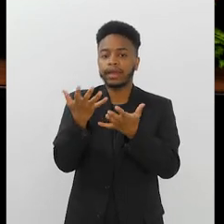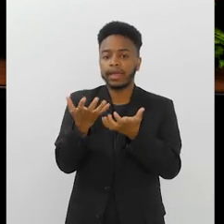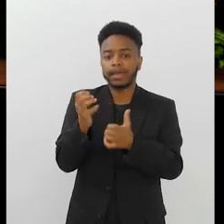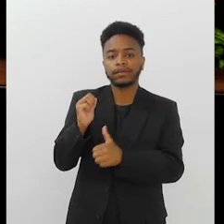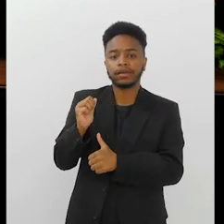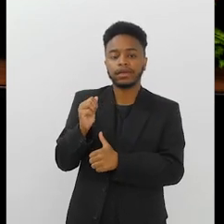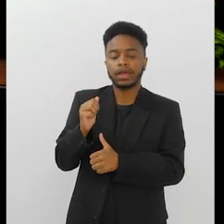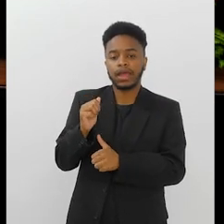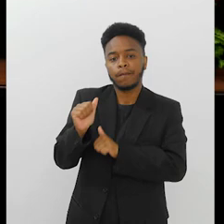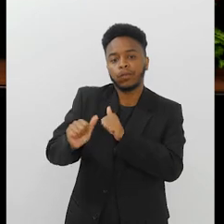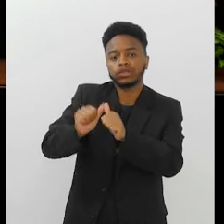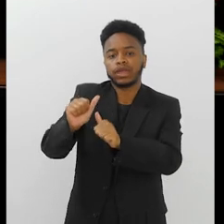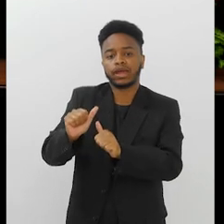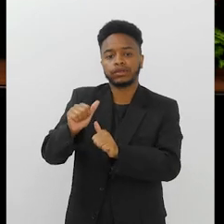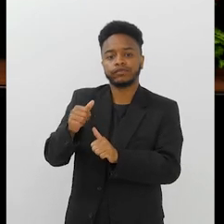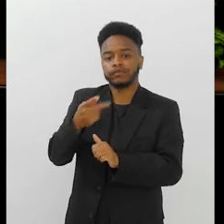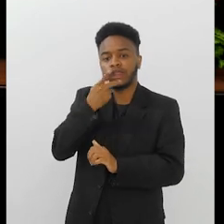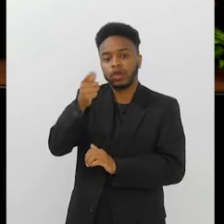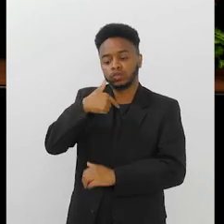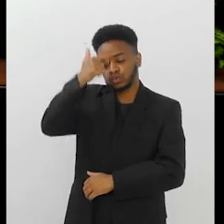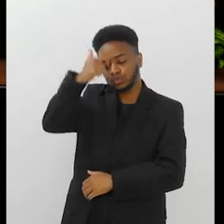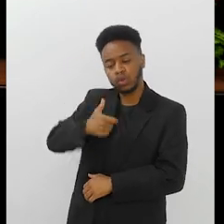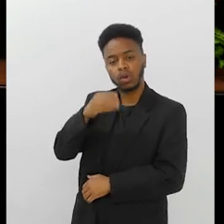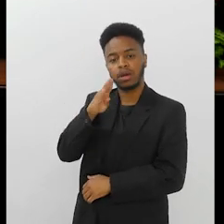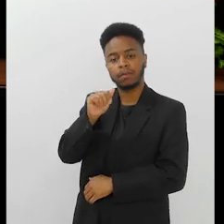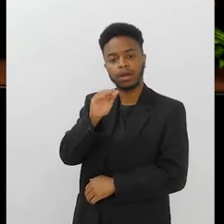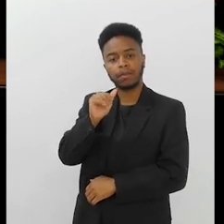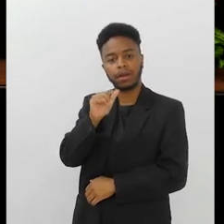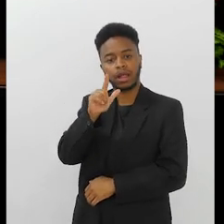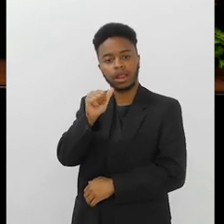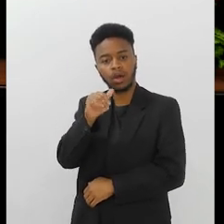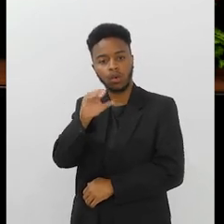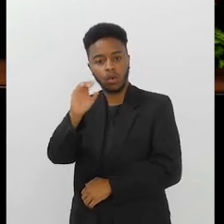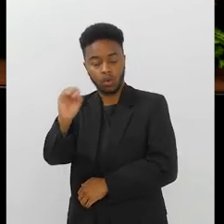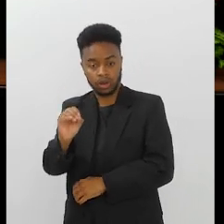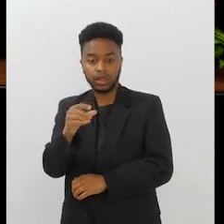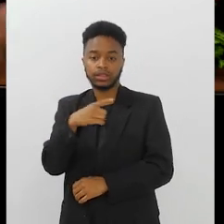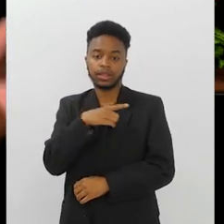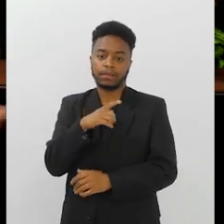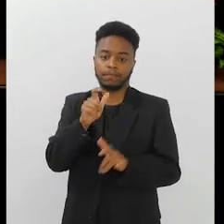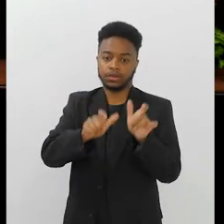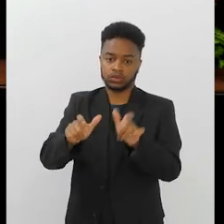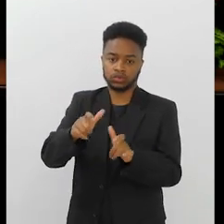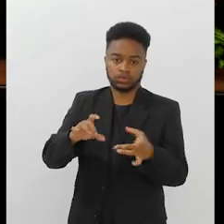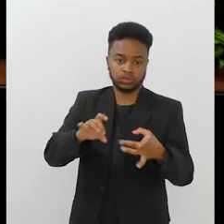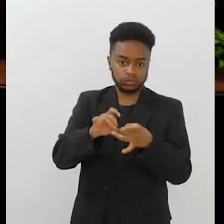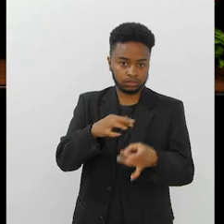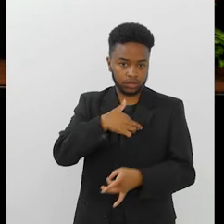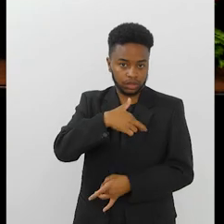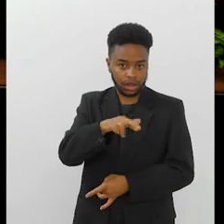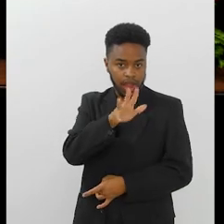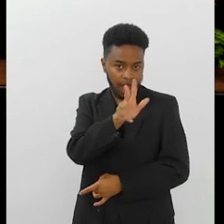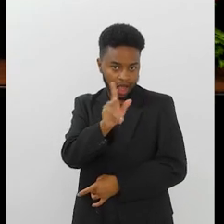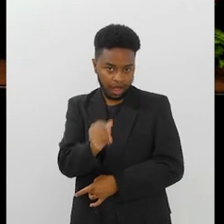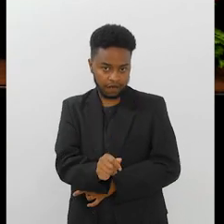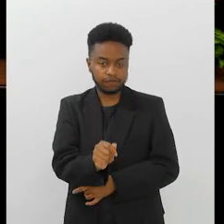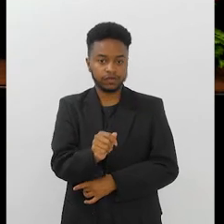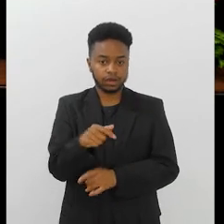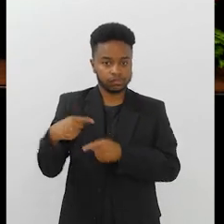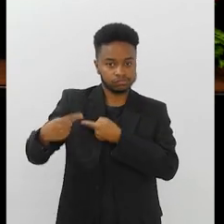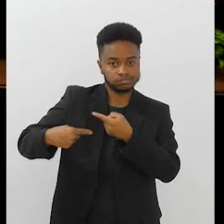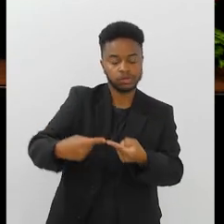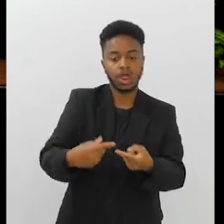Babalú todo mundo quer se tornar Babalú os e os religiosos vamos dizer assim de das religiões